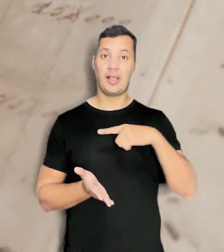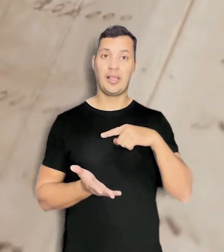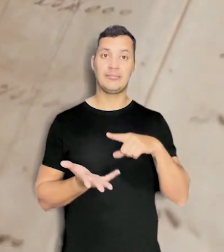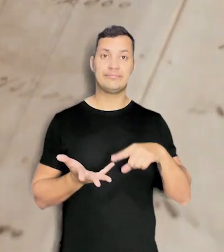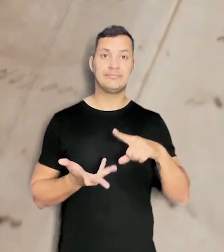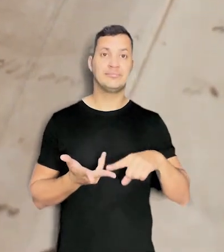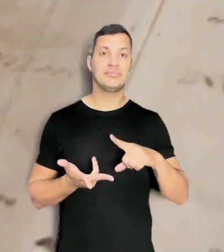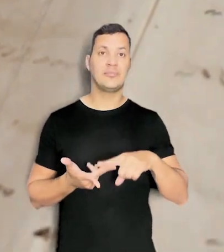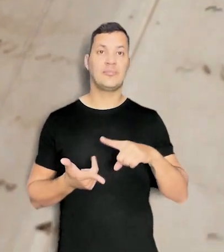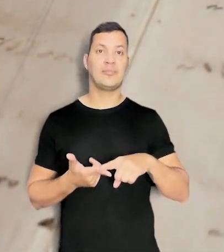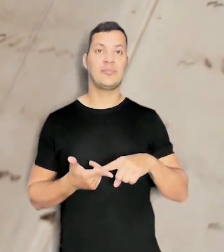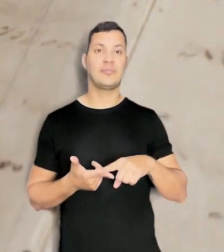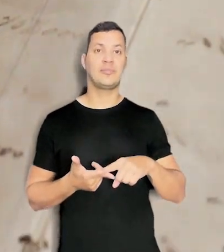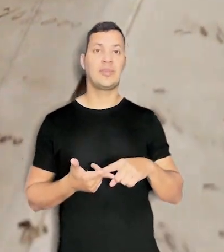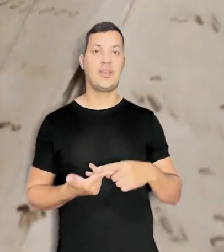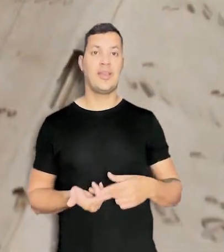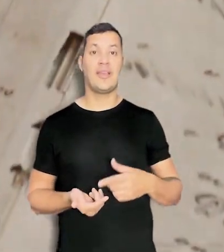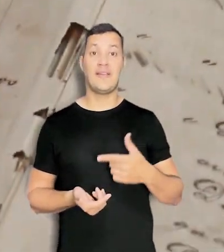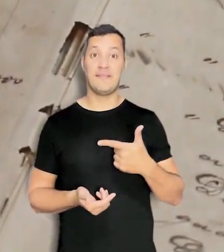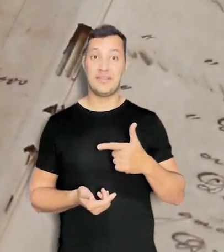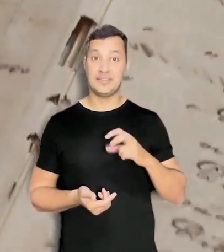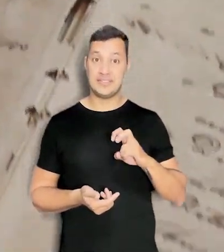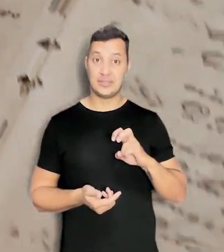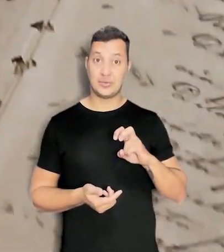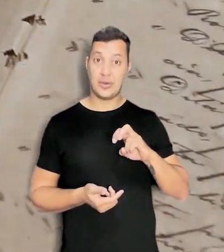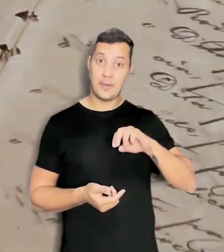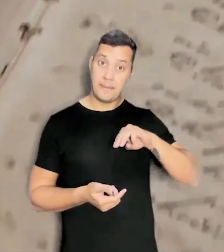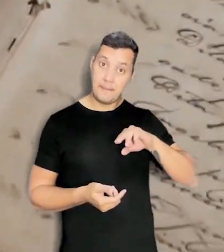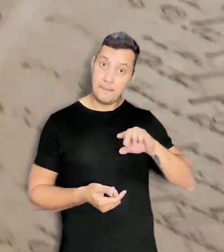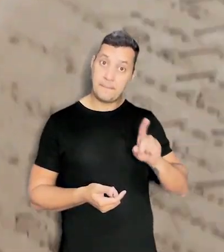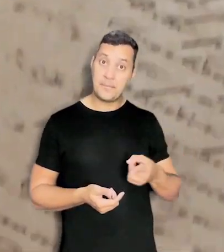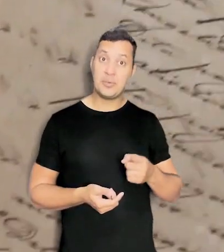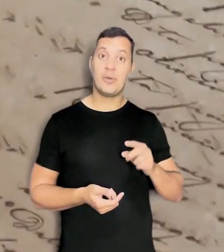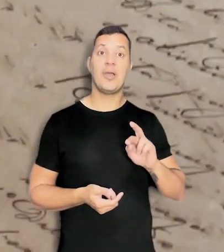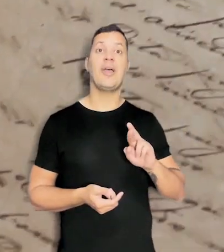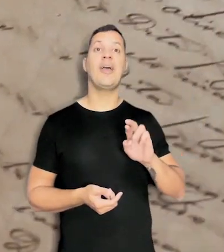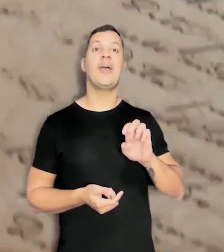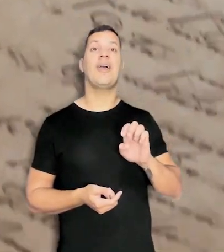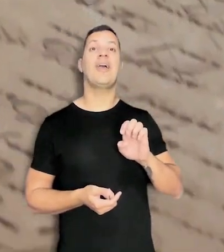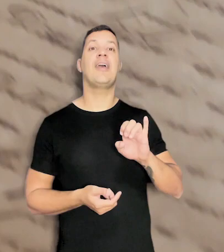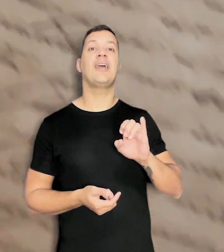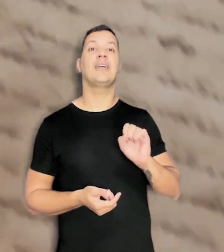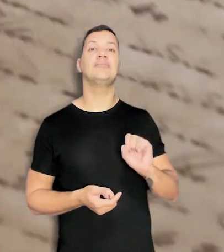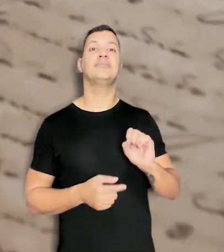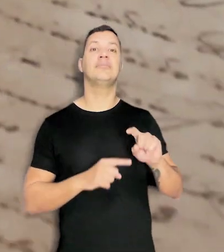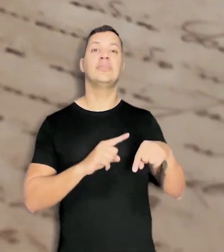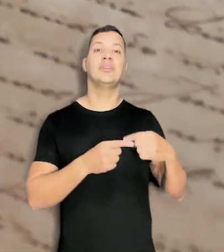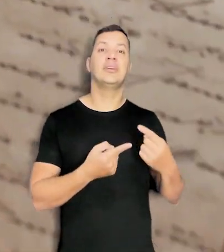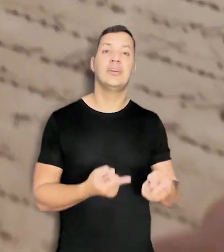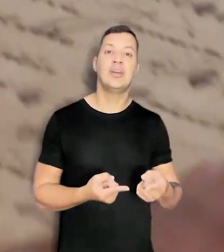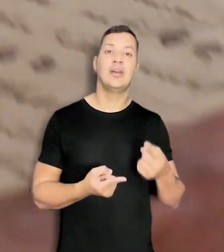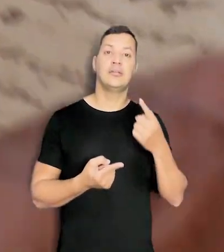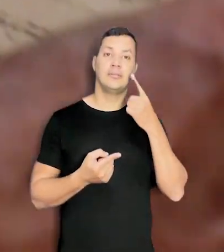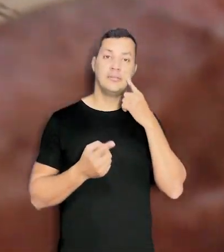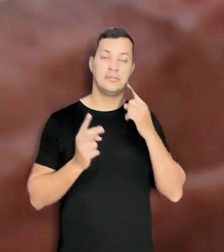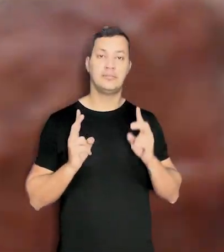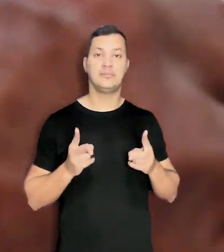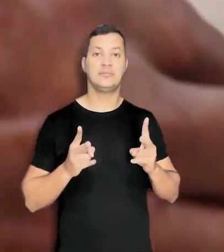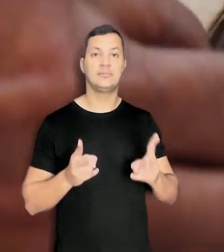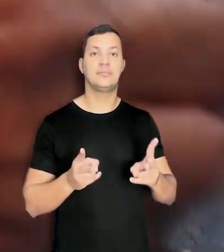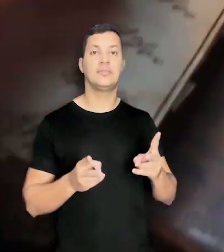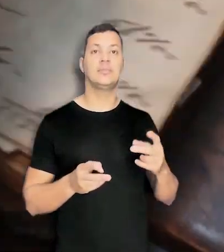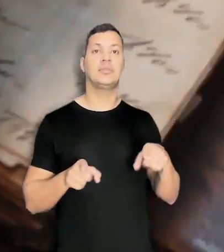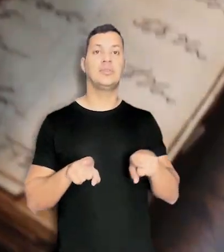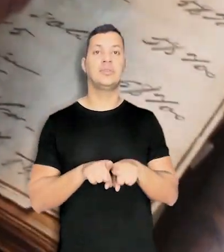tais. Então, 25 mil réis foi pago. E, por outro lado, um pouco mais adiante, eu